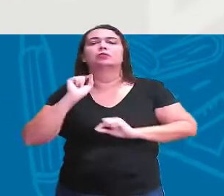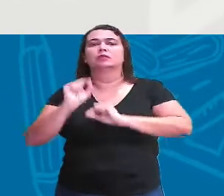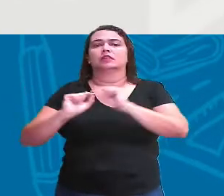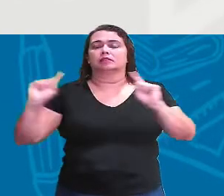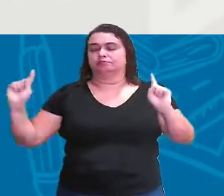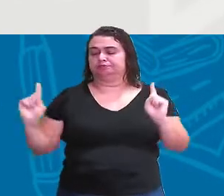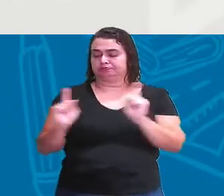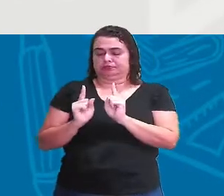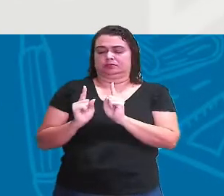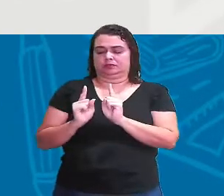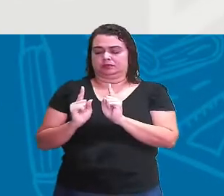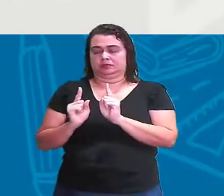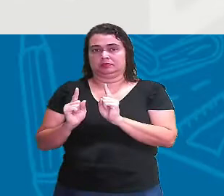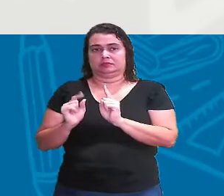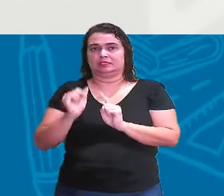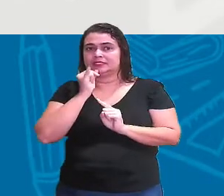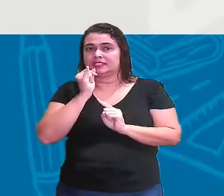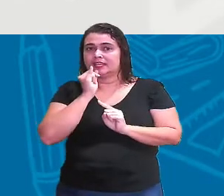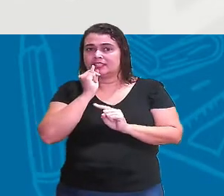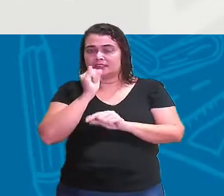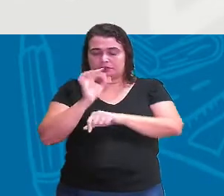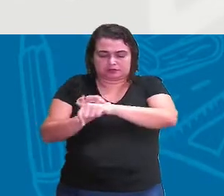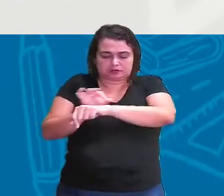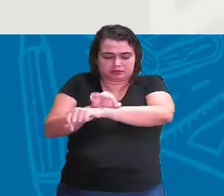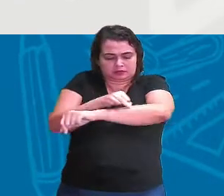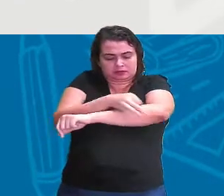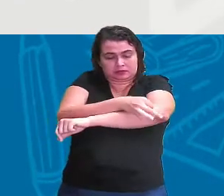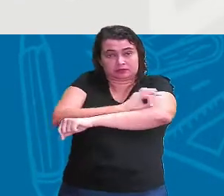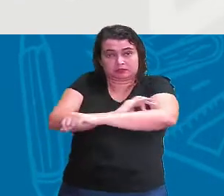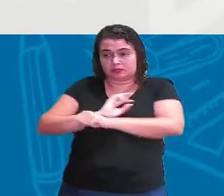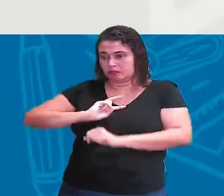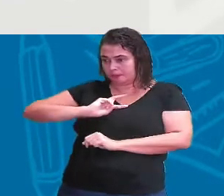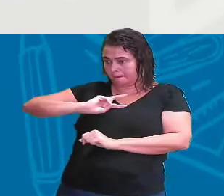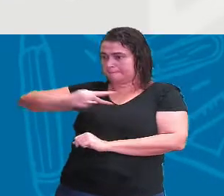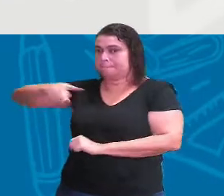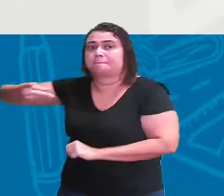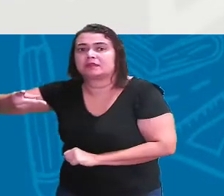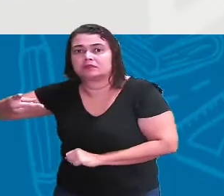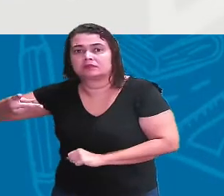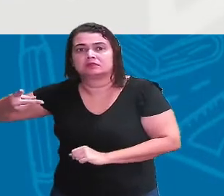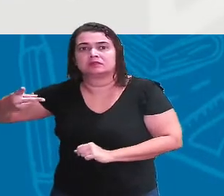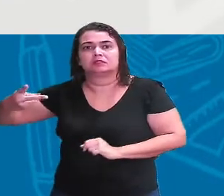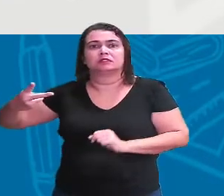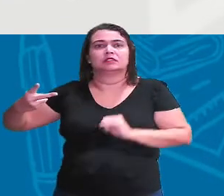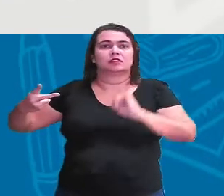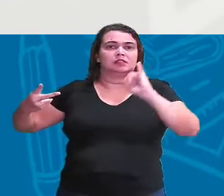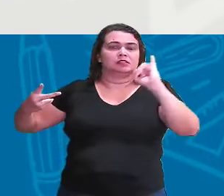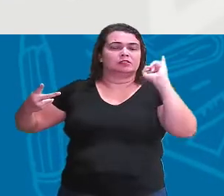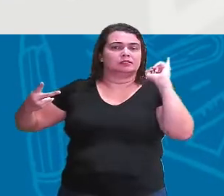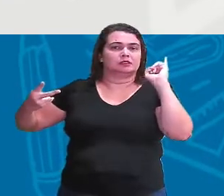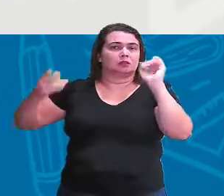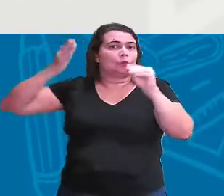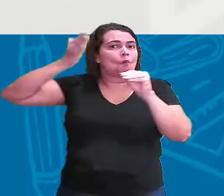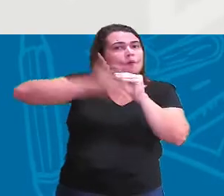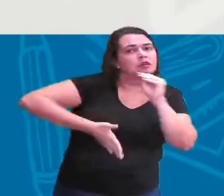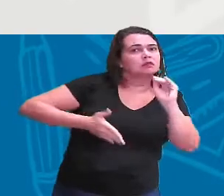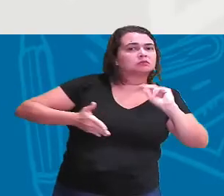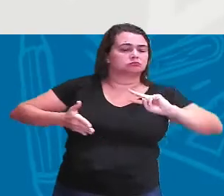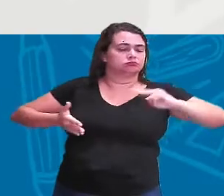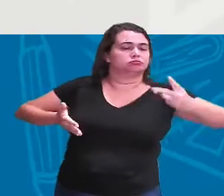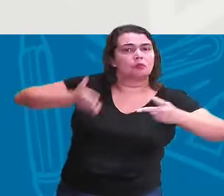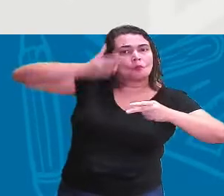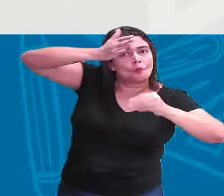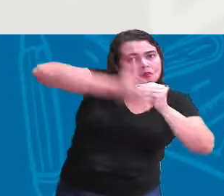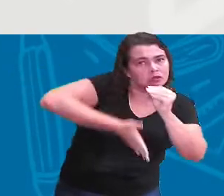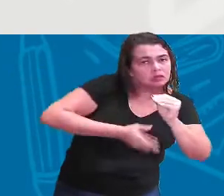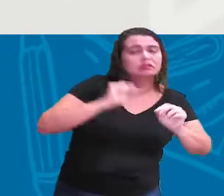para pessoa. Exemplo, sarampo, a catapora. Indireta, o exemplo das arboviroses. A gente tem quem como esse atravessador, como